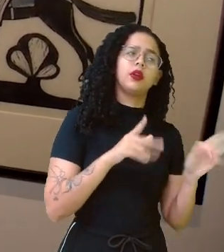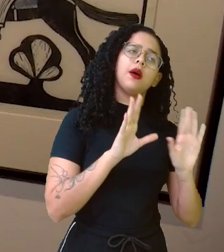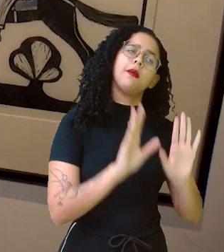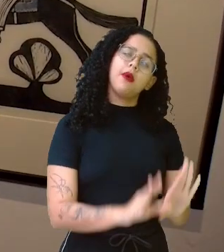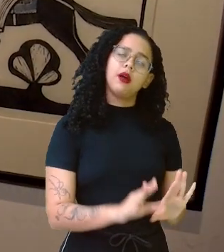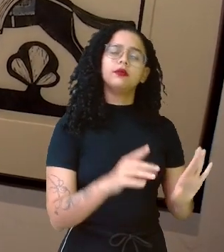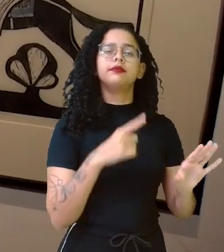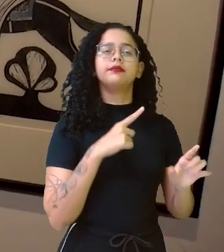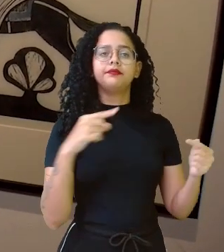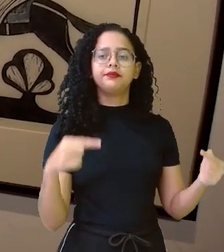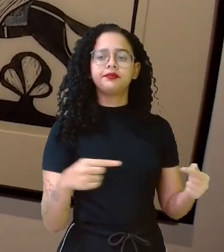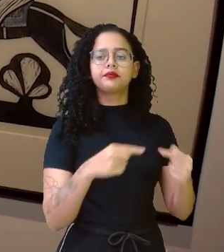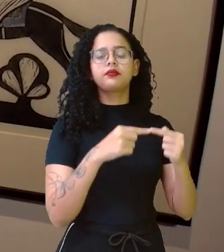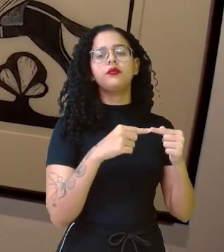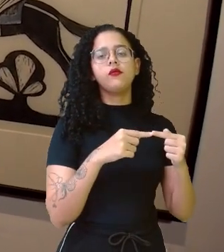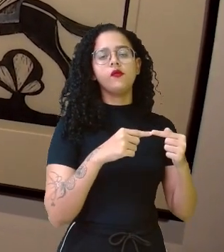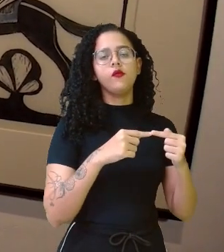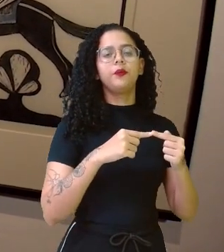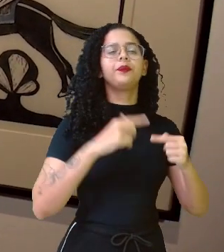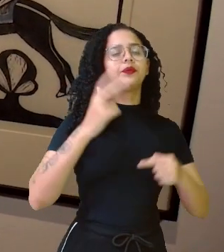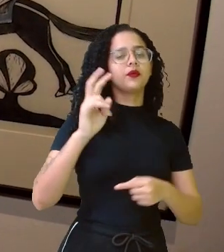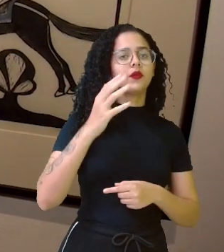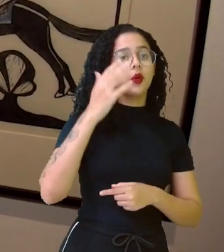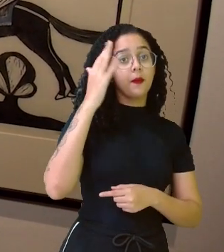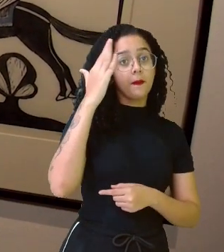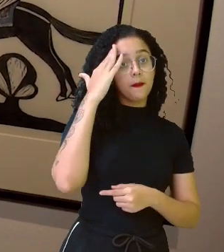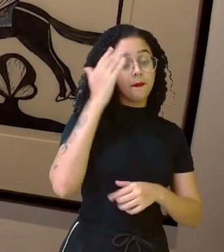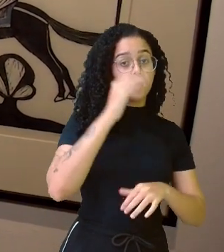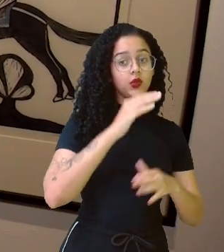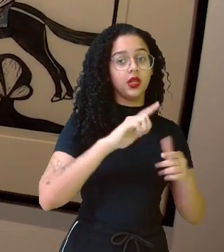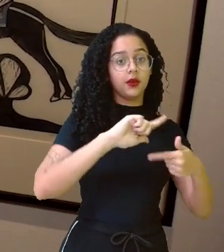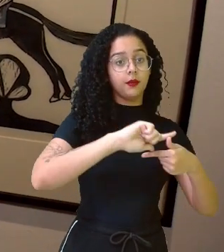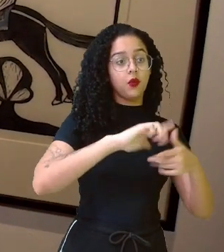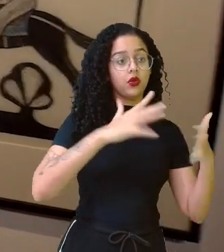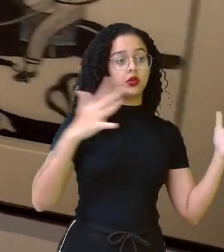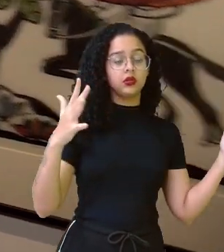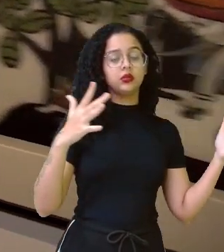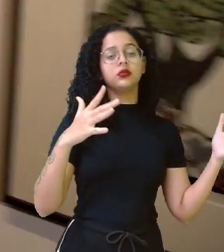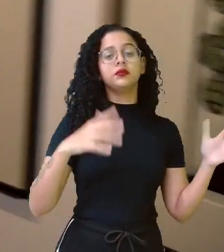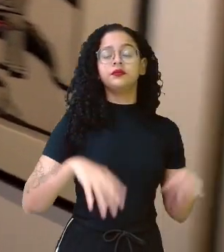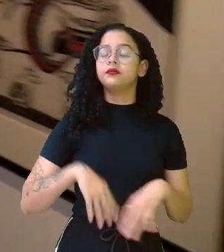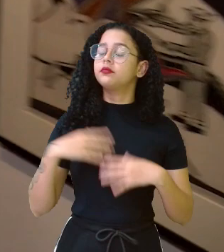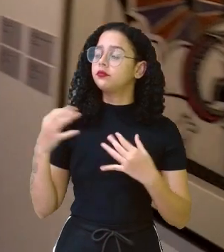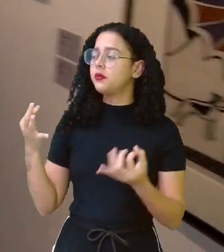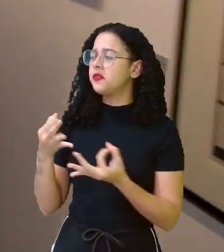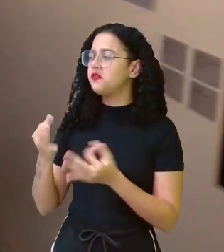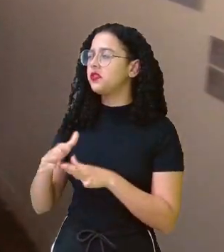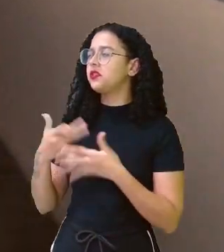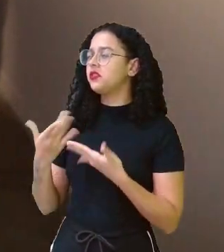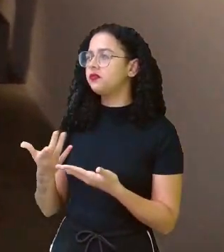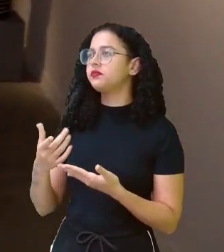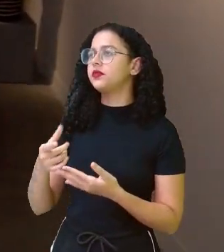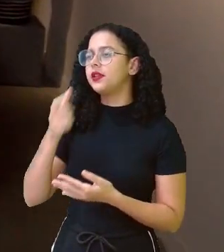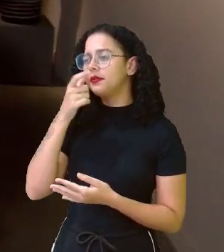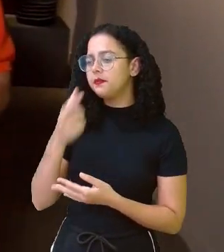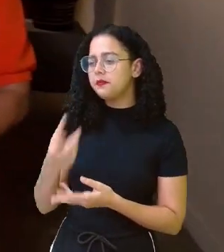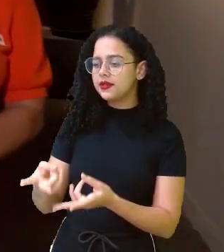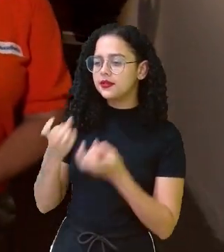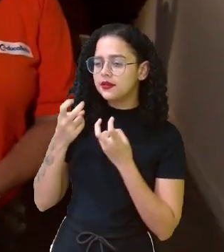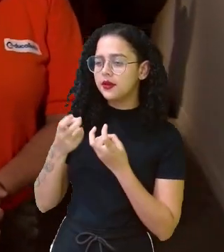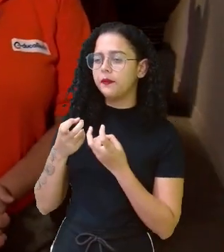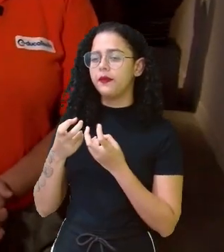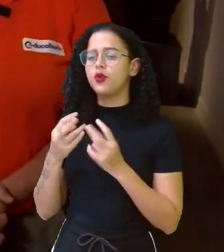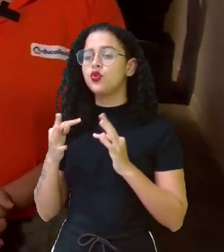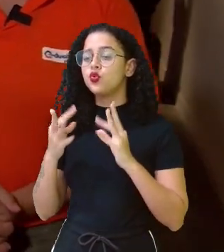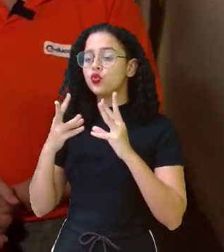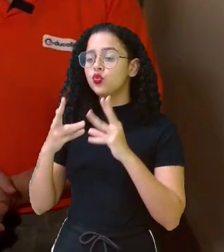que traz o ideário do modernismo no seu início, não é? Perfeito. E fora isso, é muito interessante a gente também perceber que